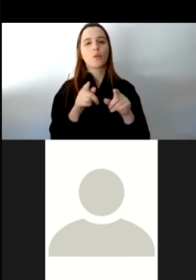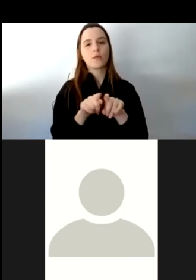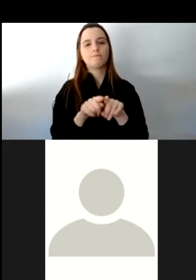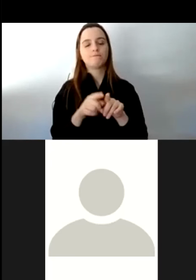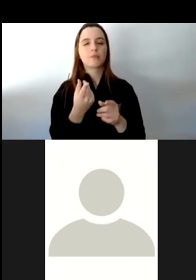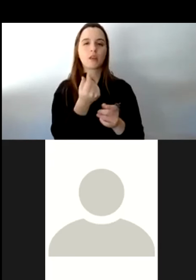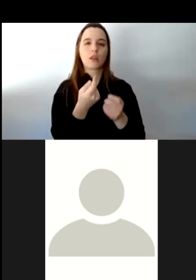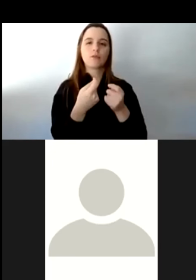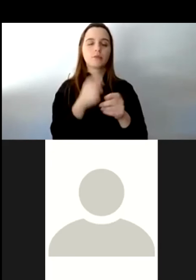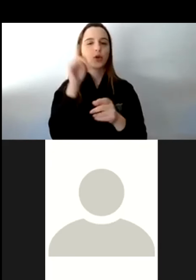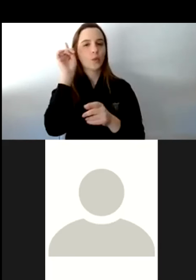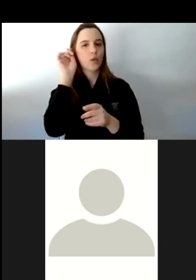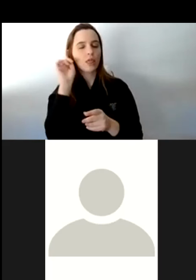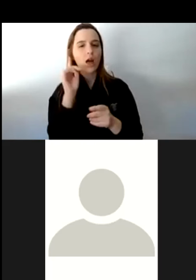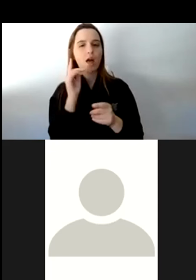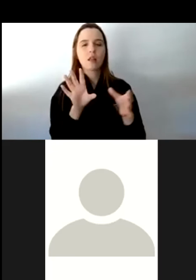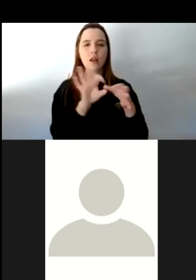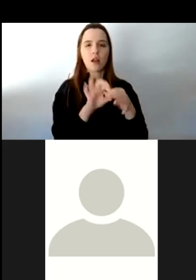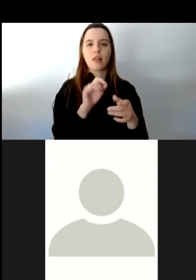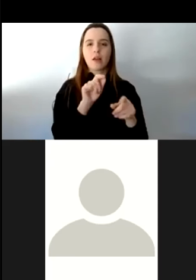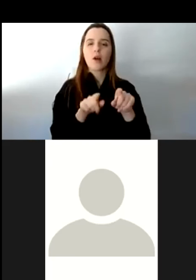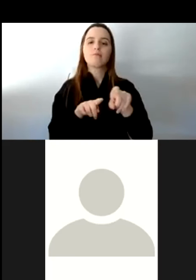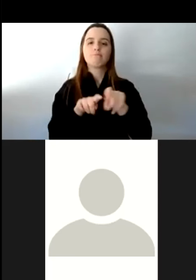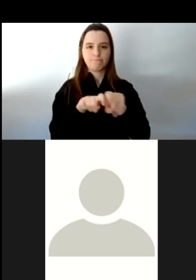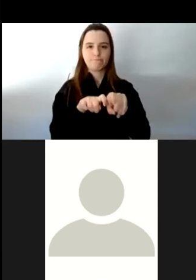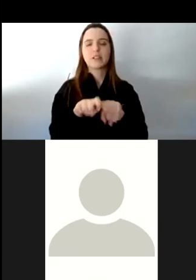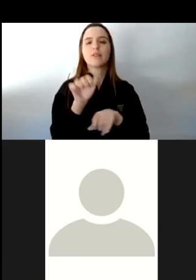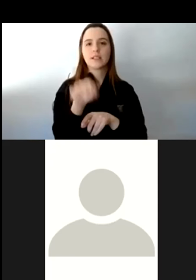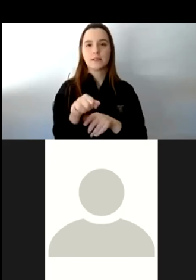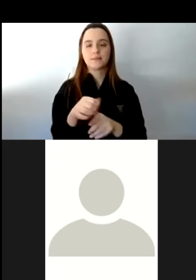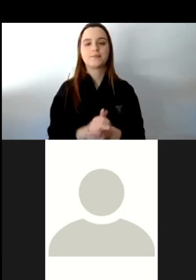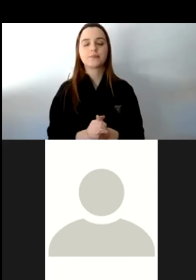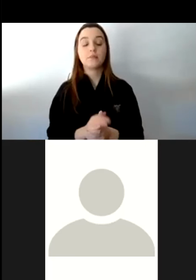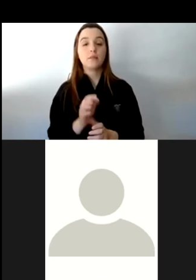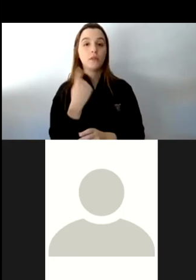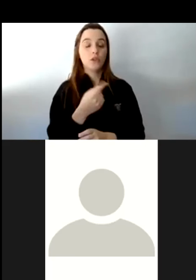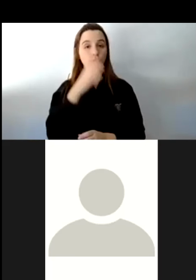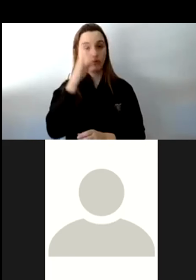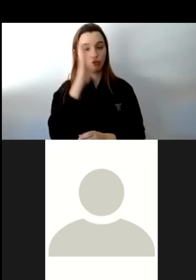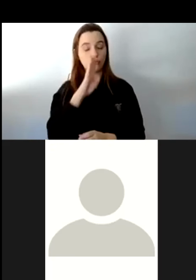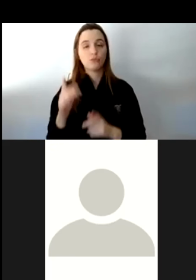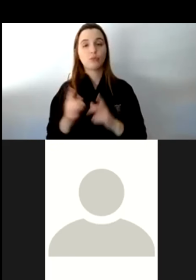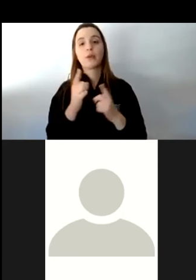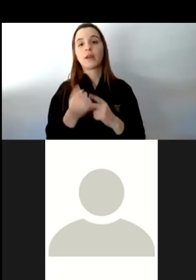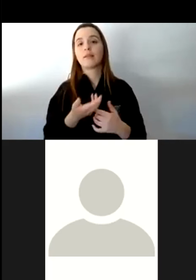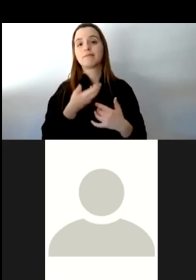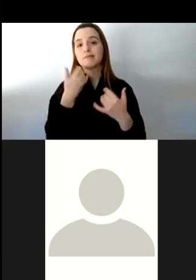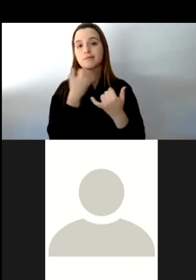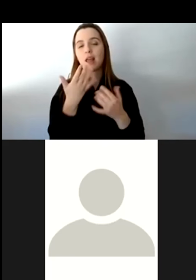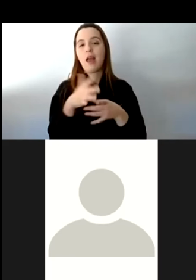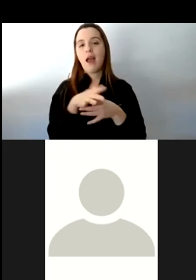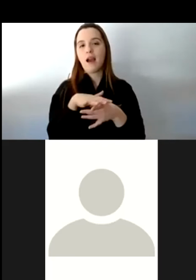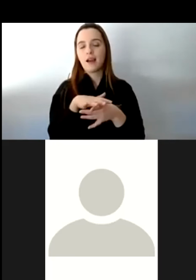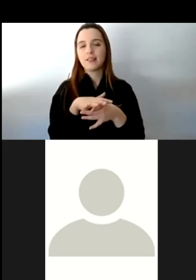internacional. E sabendo nós aquilo que é, felizmente, o setor da procura do